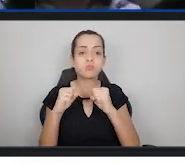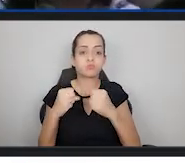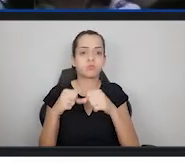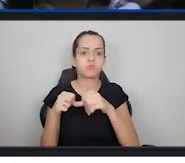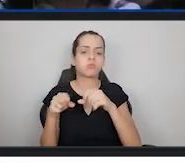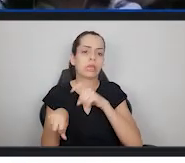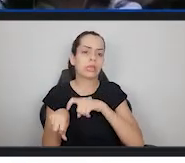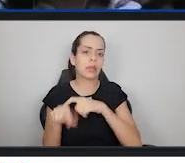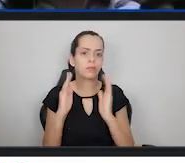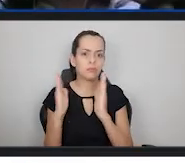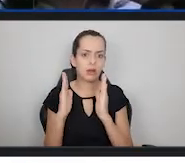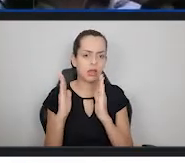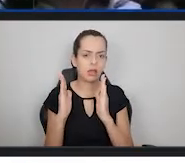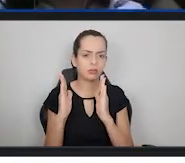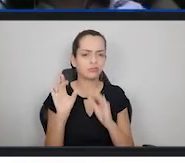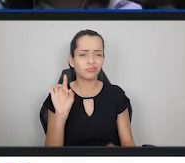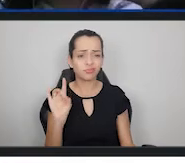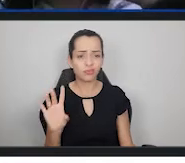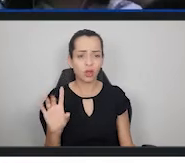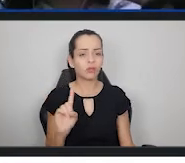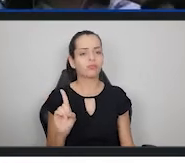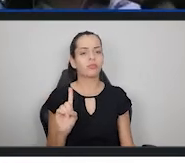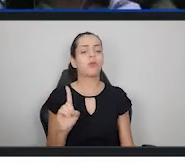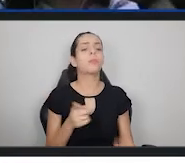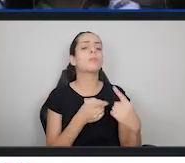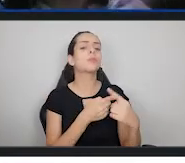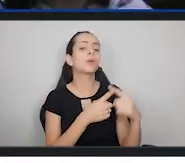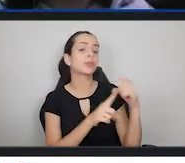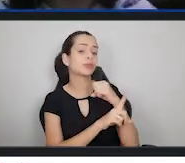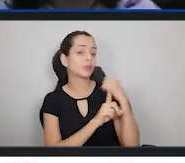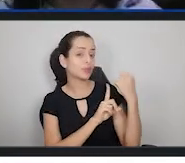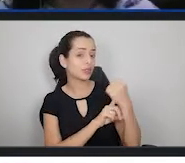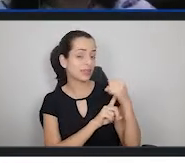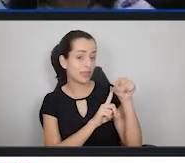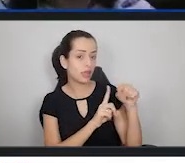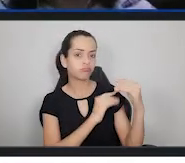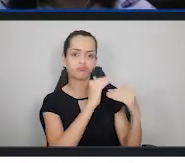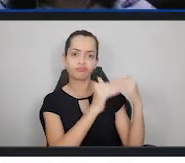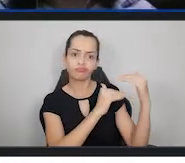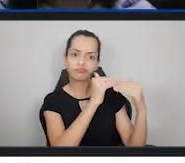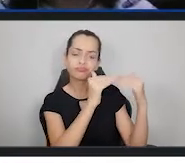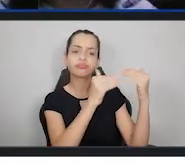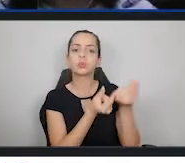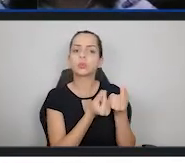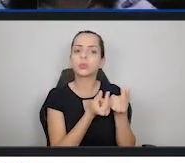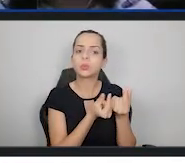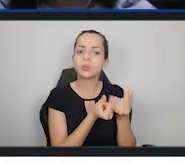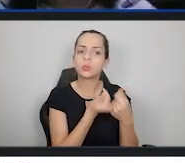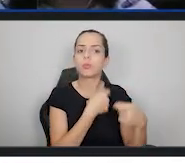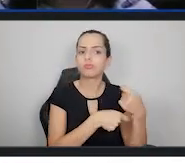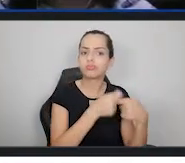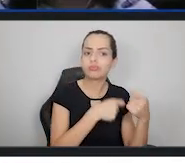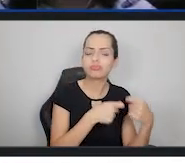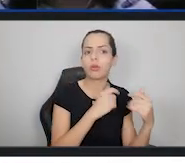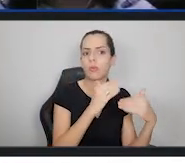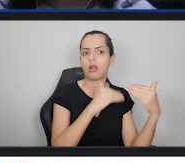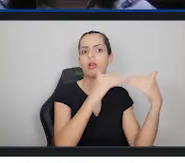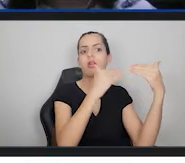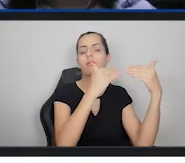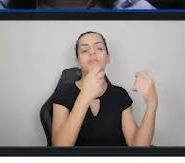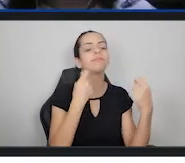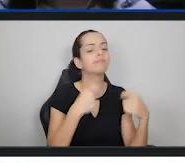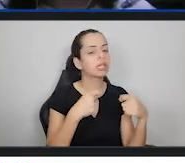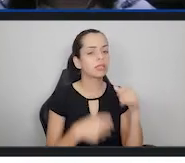de realizar trabalho, porque uma sociedade, para se desenvolver social e